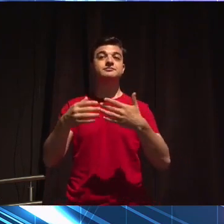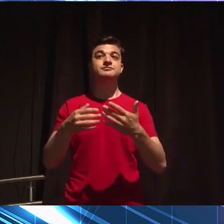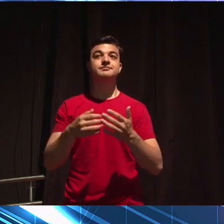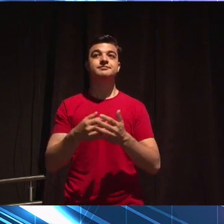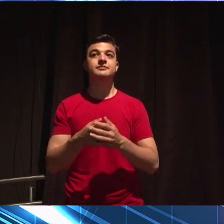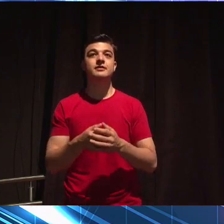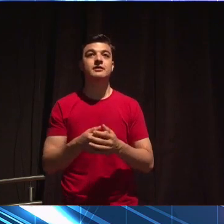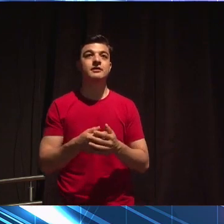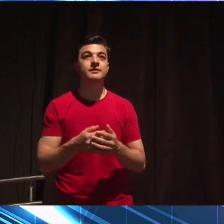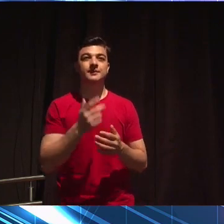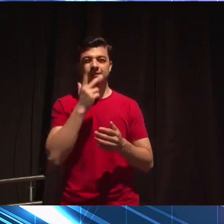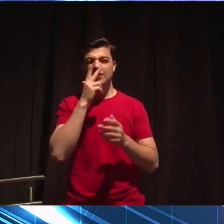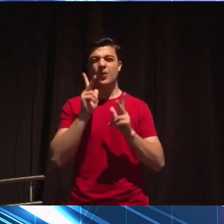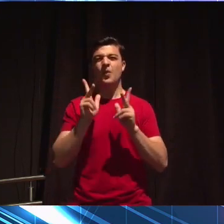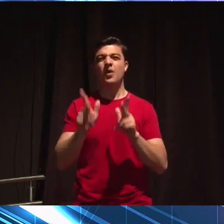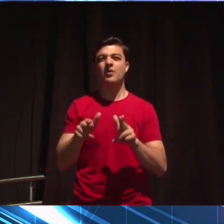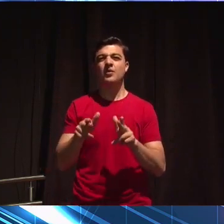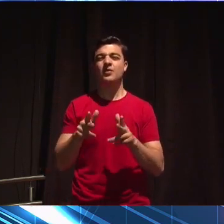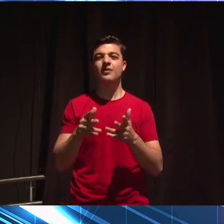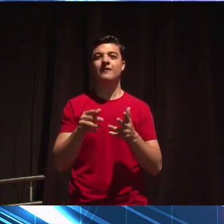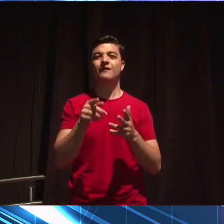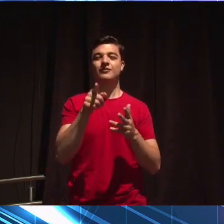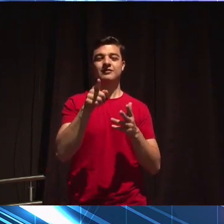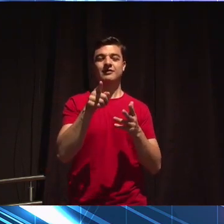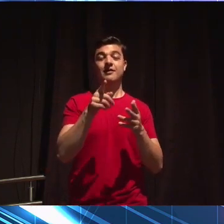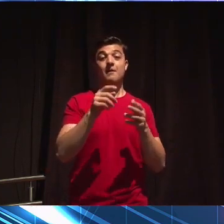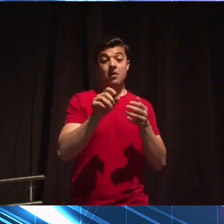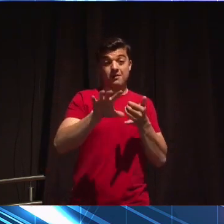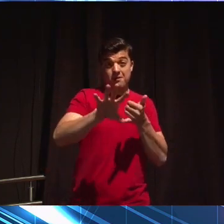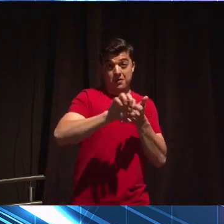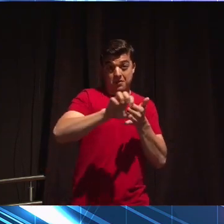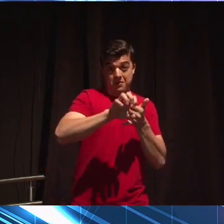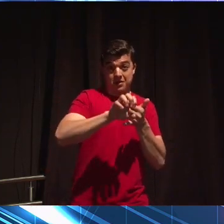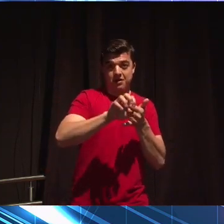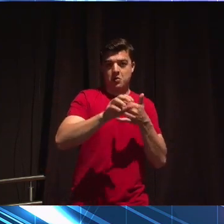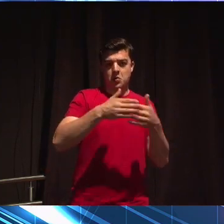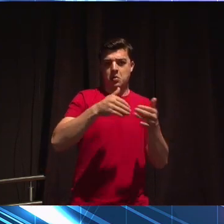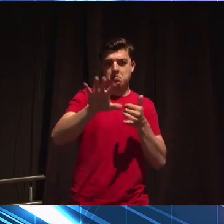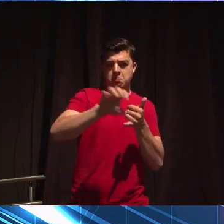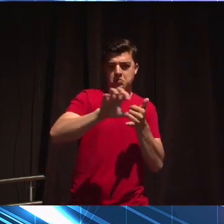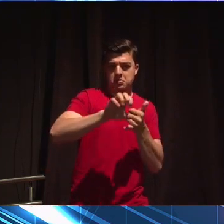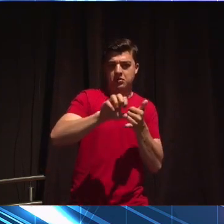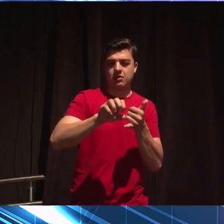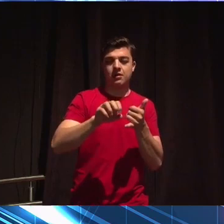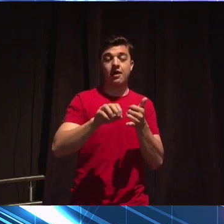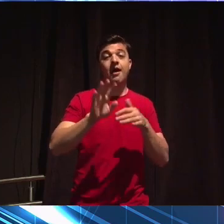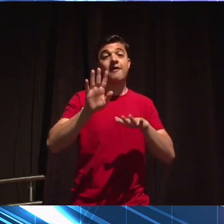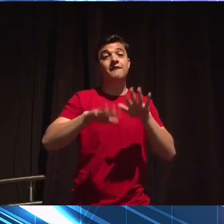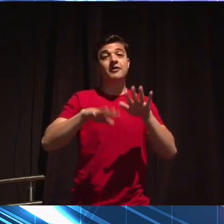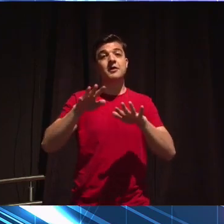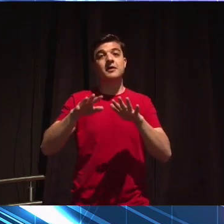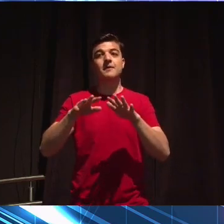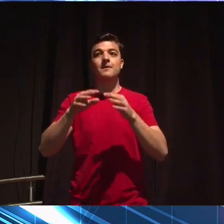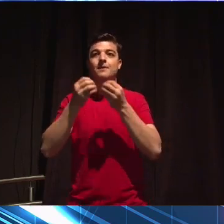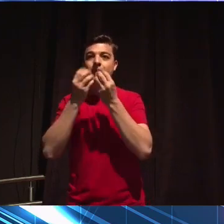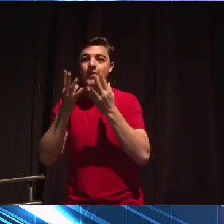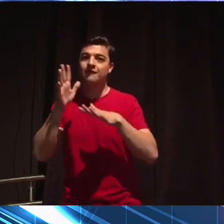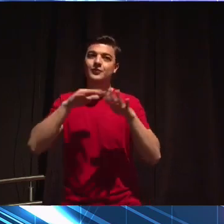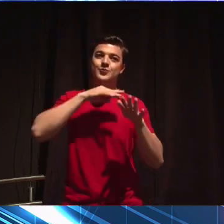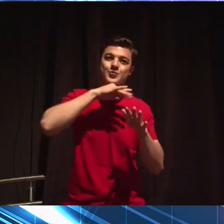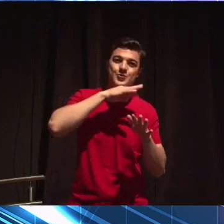você e quem não vota não existe e, eventualmente, a eleição foi fraudada ou não foi fraudada. Enfim, cria uma série de ilusões. Mas o fato